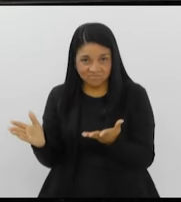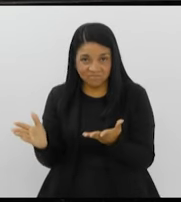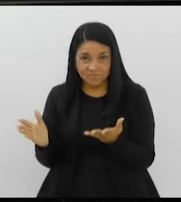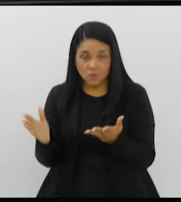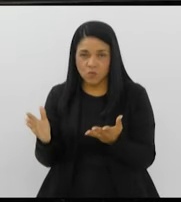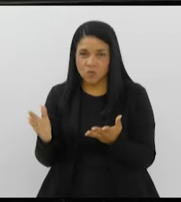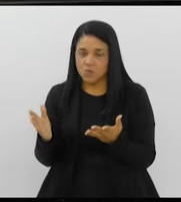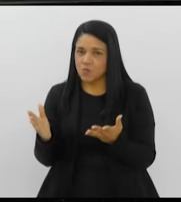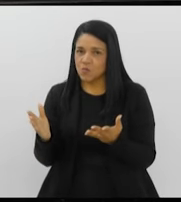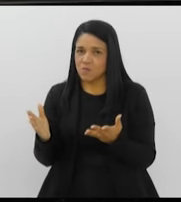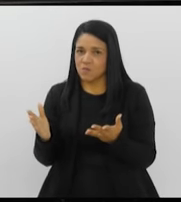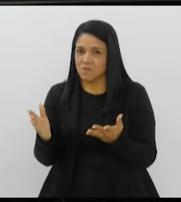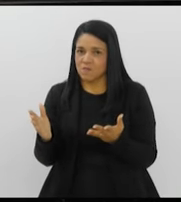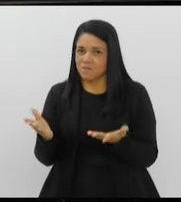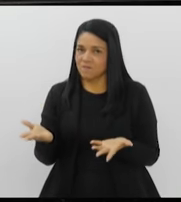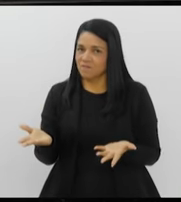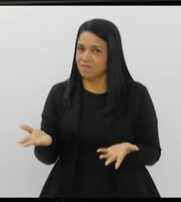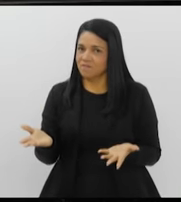coincidência.